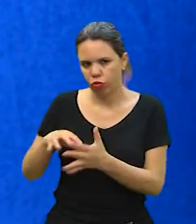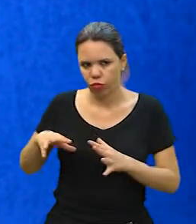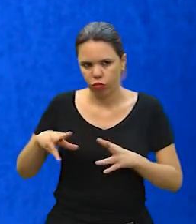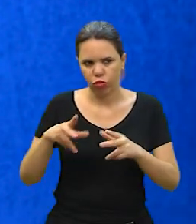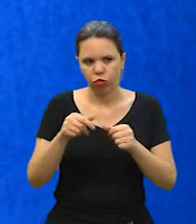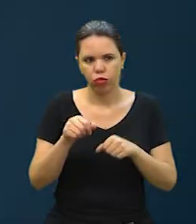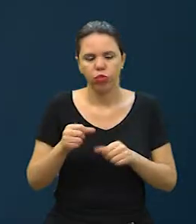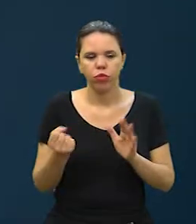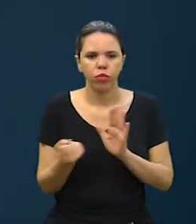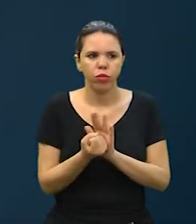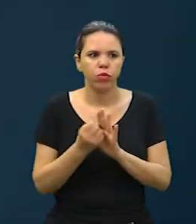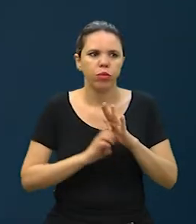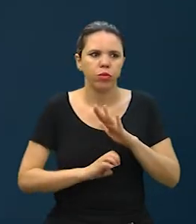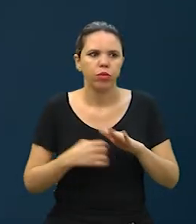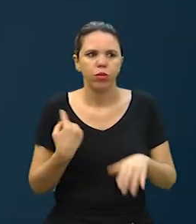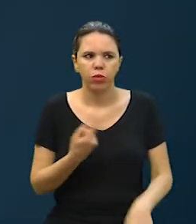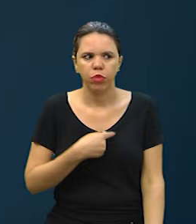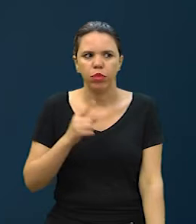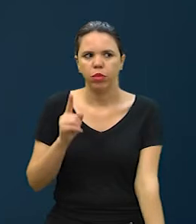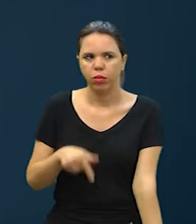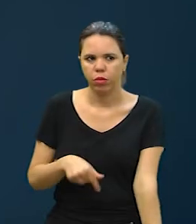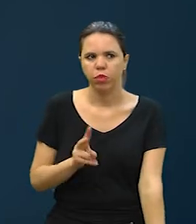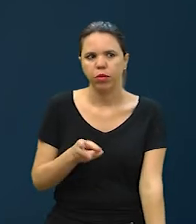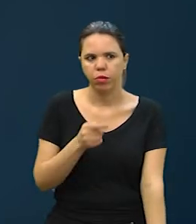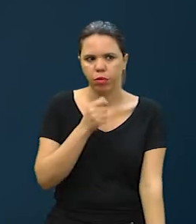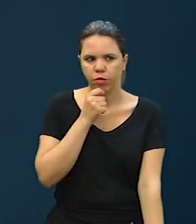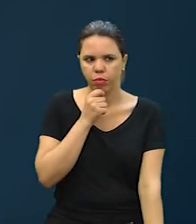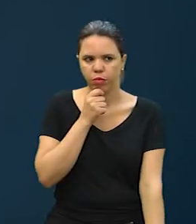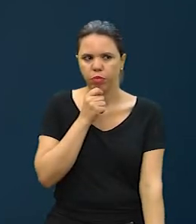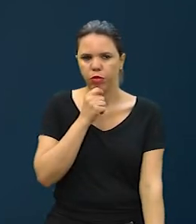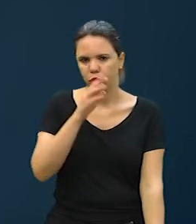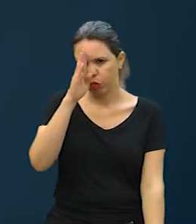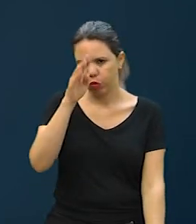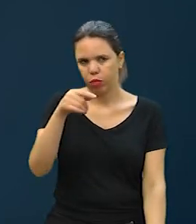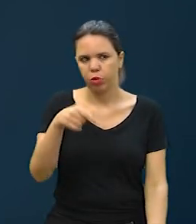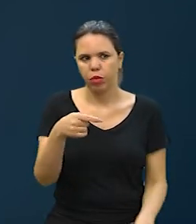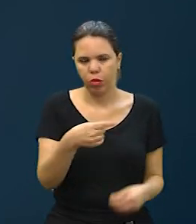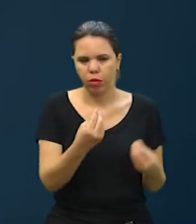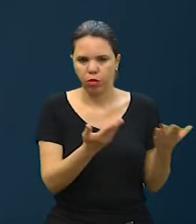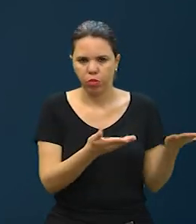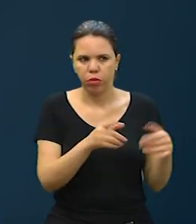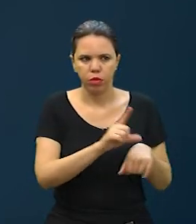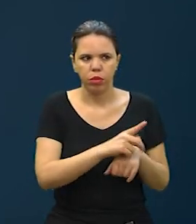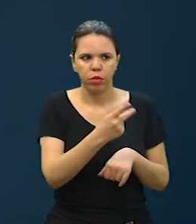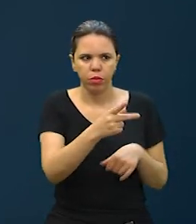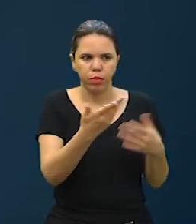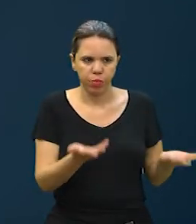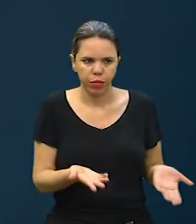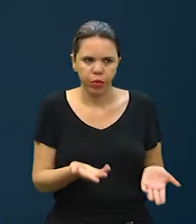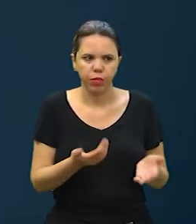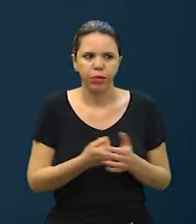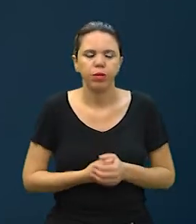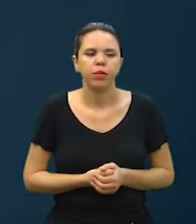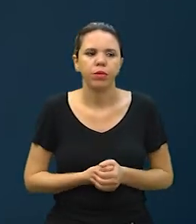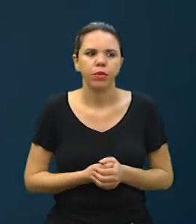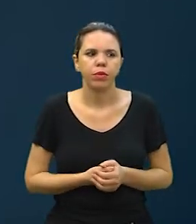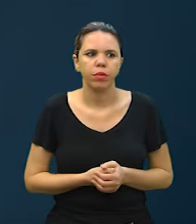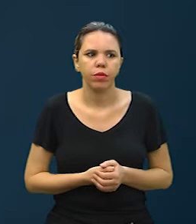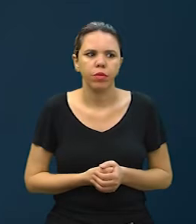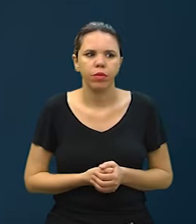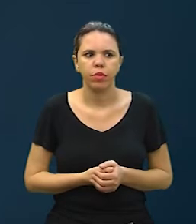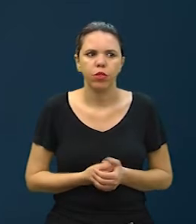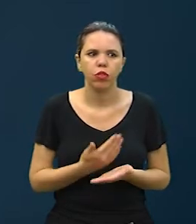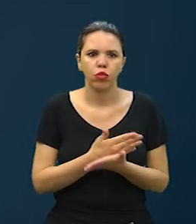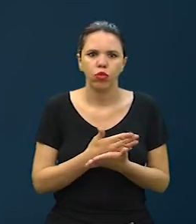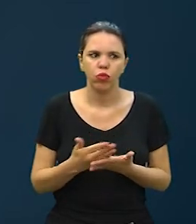rede? Para nós ainda é o carro-chefe. É, é a franquia